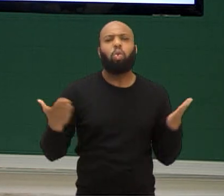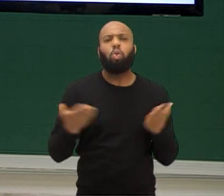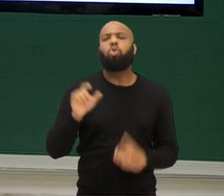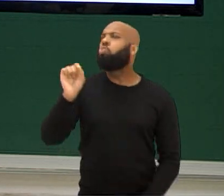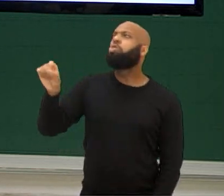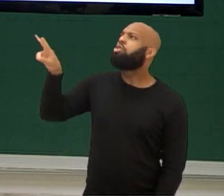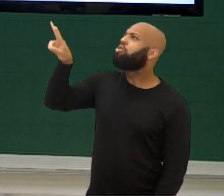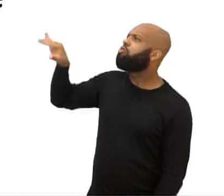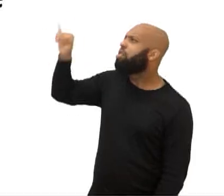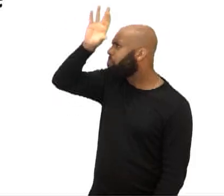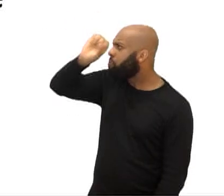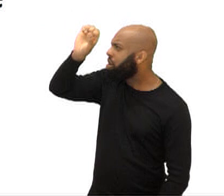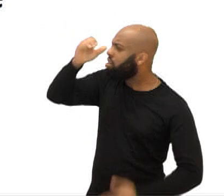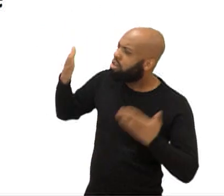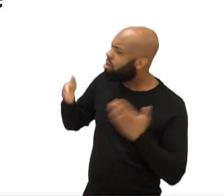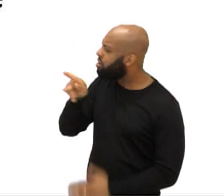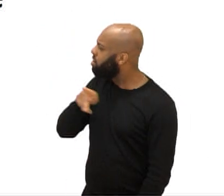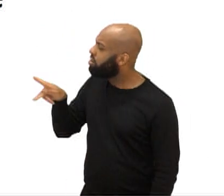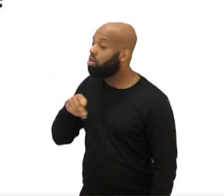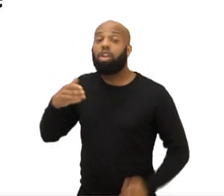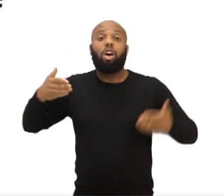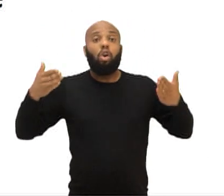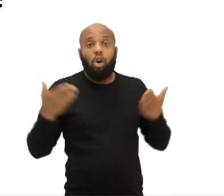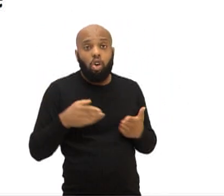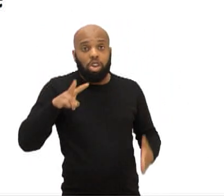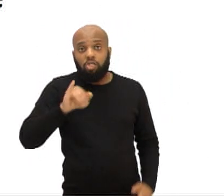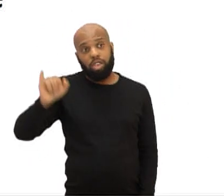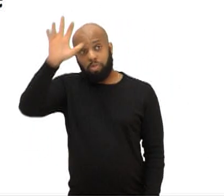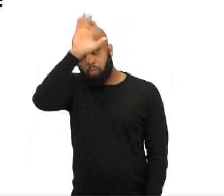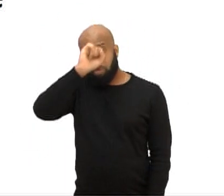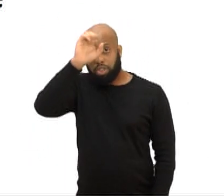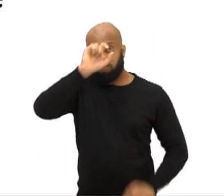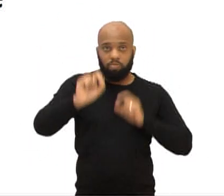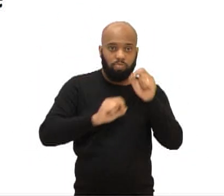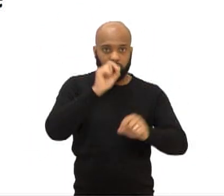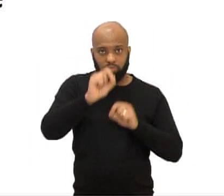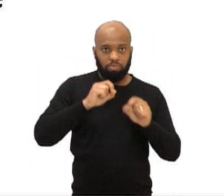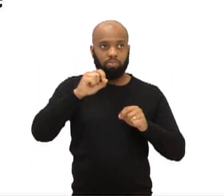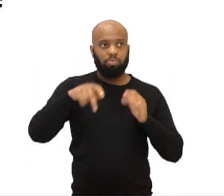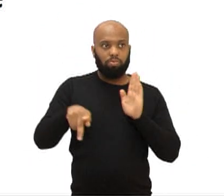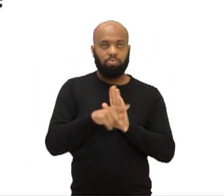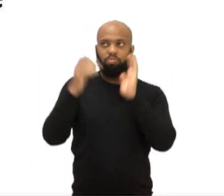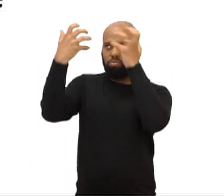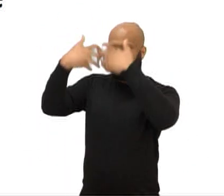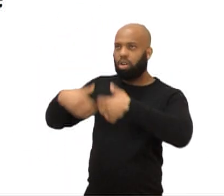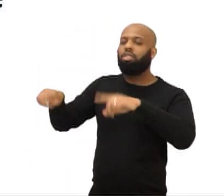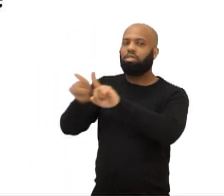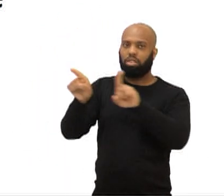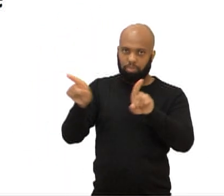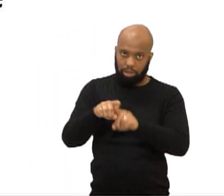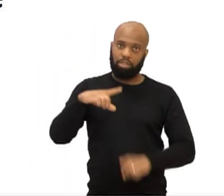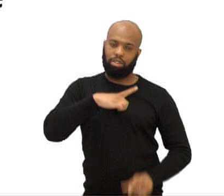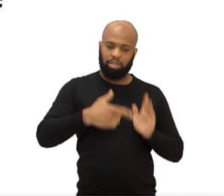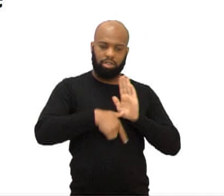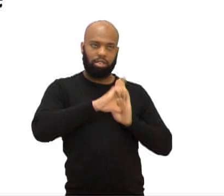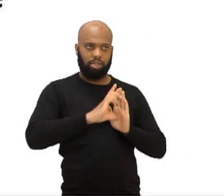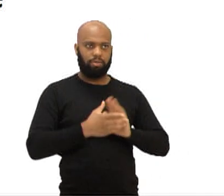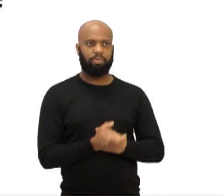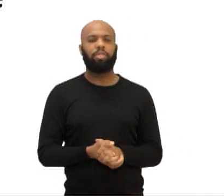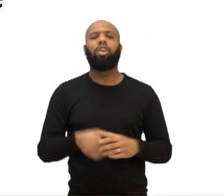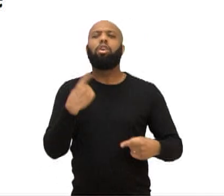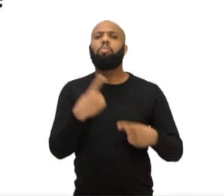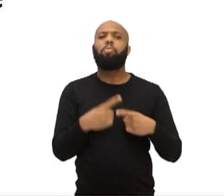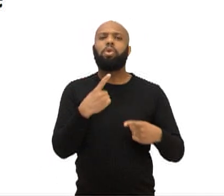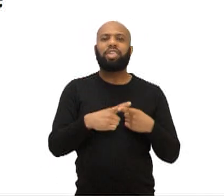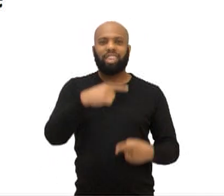saber? Hoje aprenderemos sobre, claro que a partir de uma reflexão também. Por que Frida